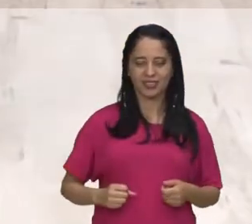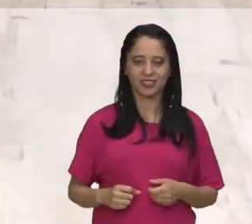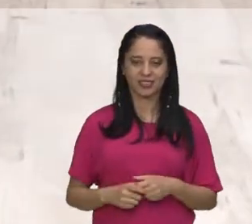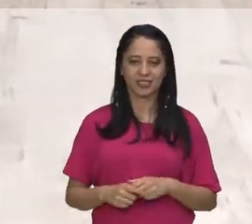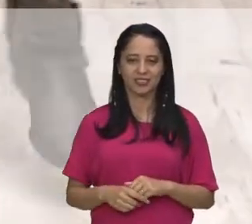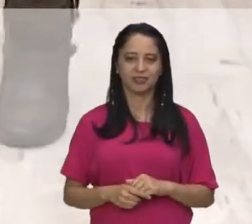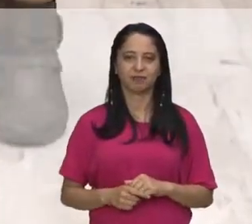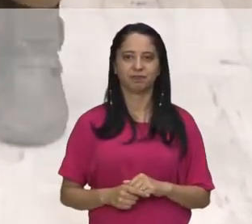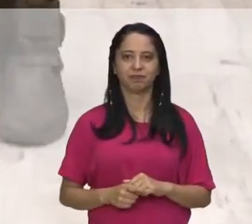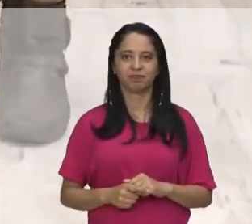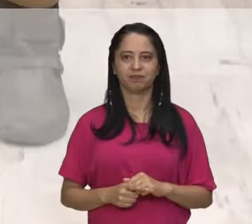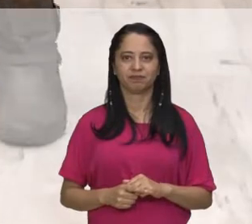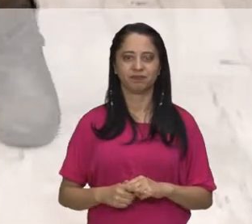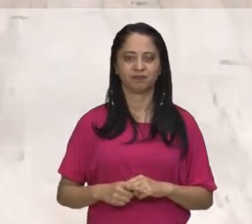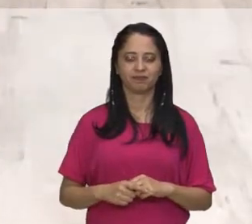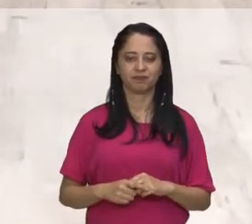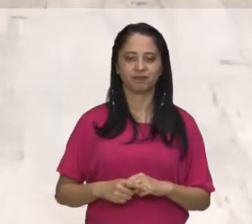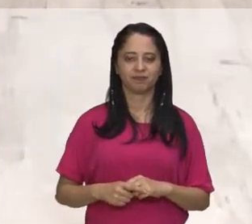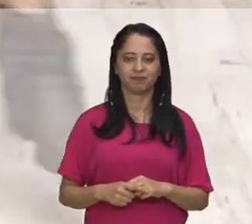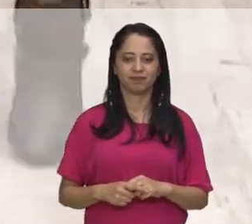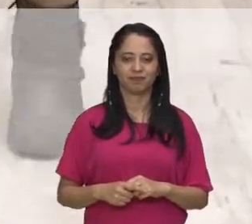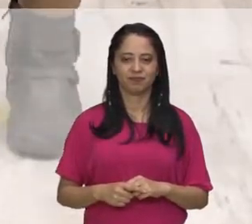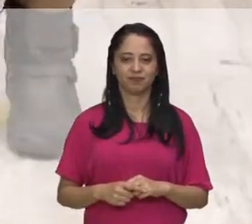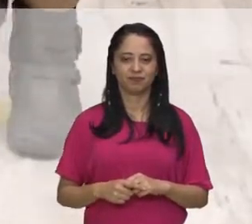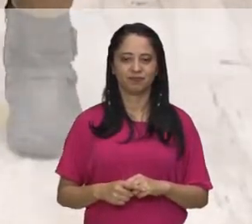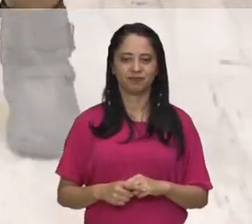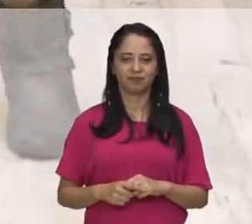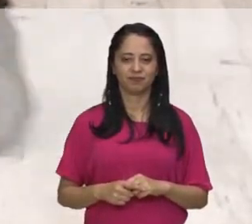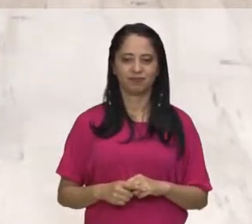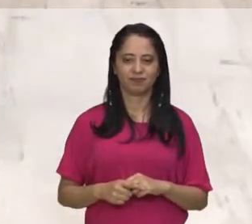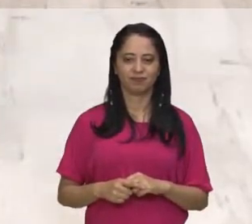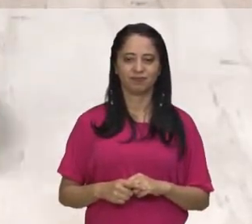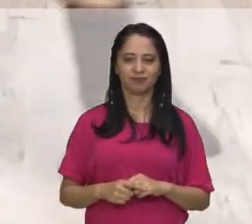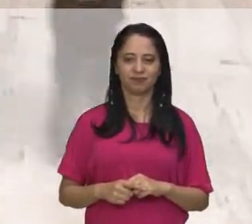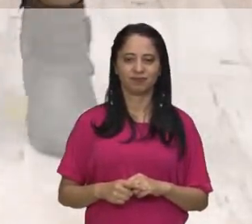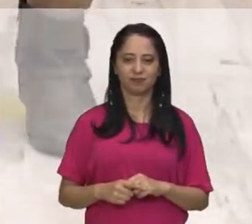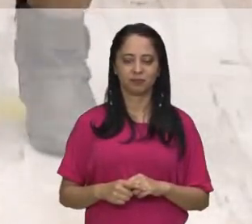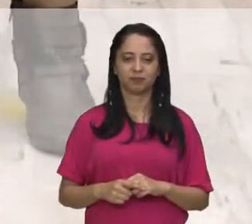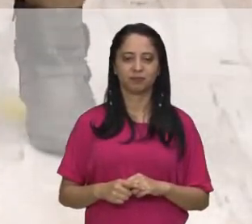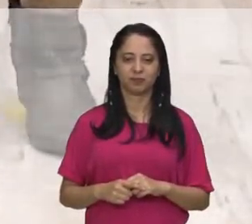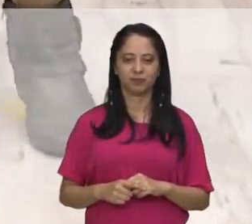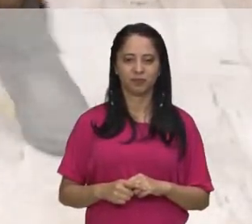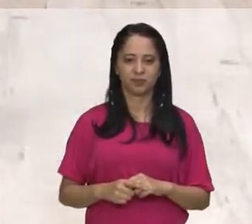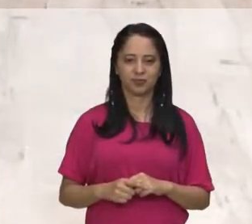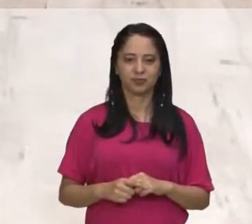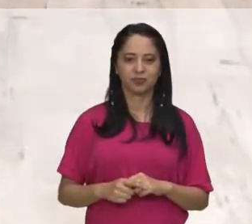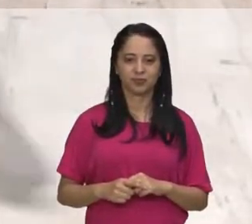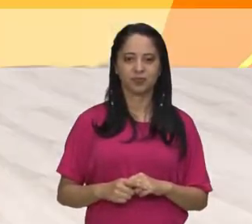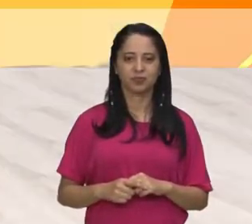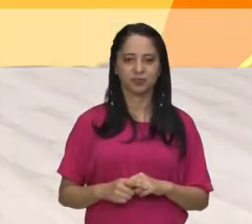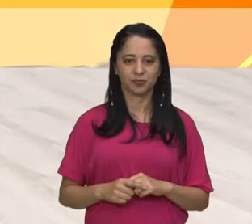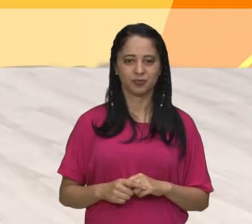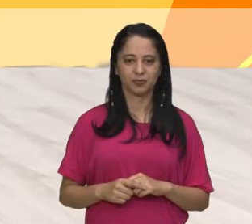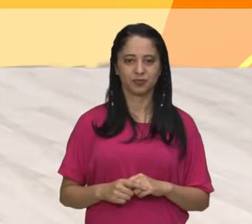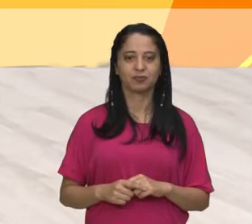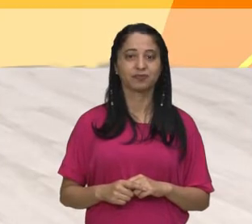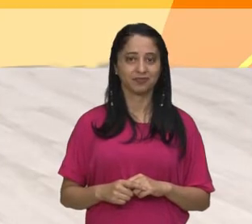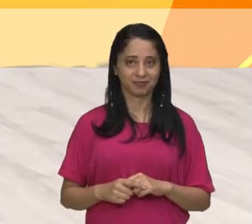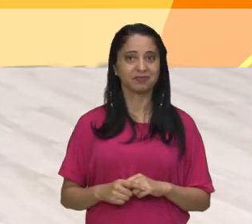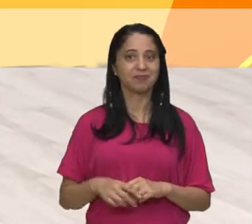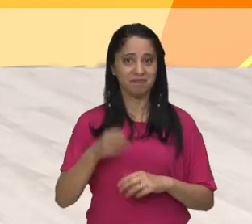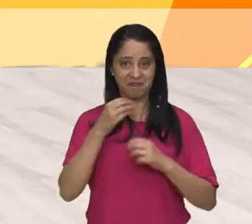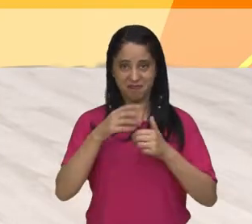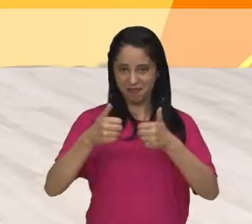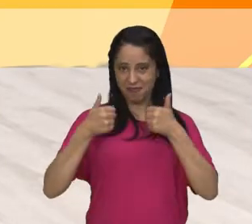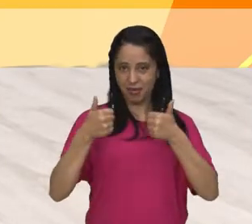um, e dois, três, quatro, cinco, seis, sete, 8. Muito